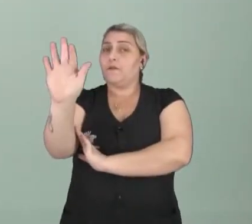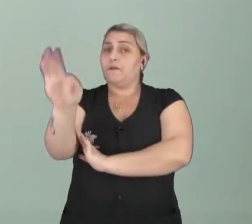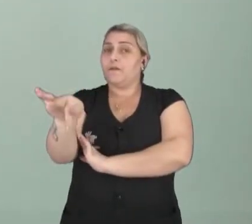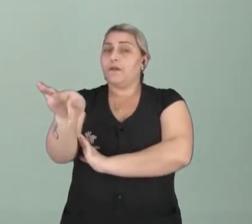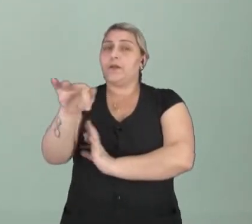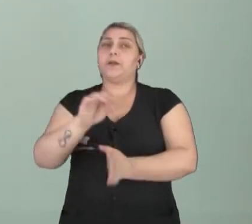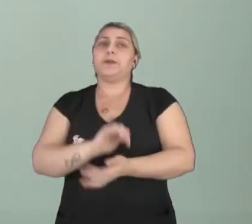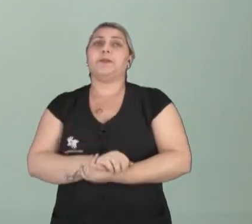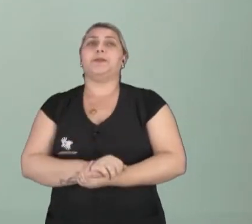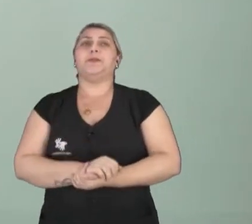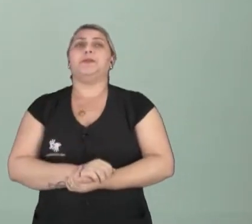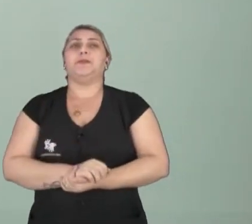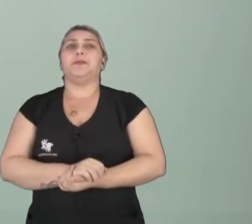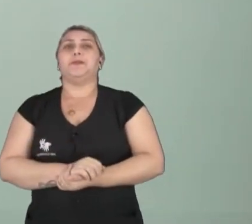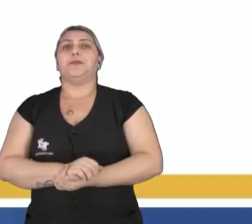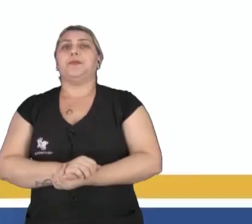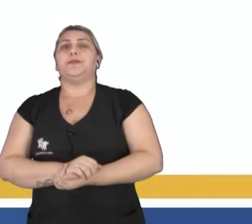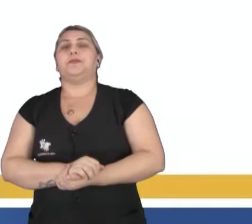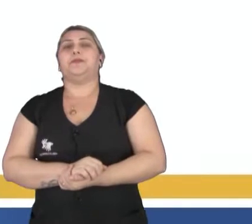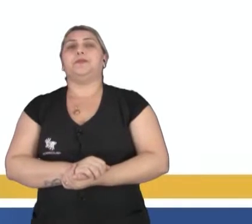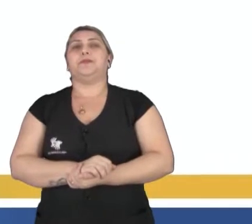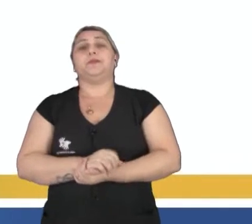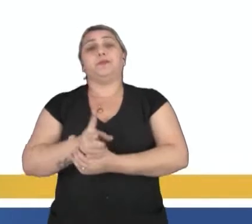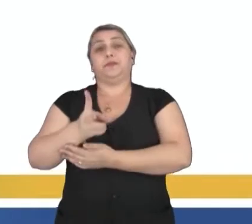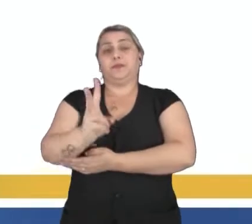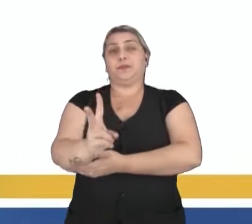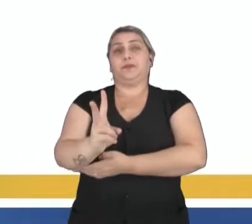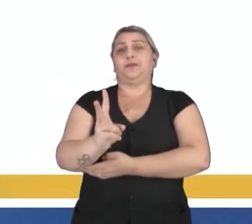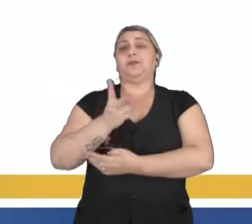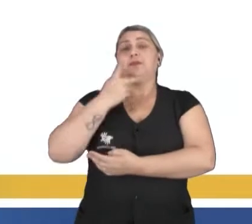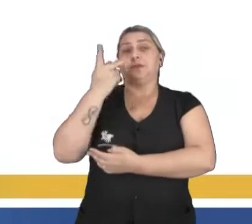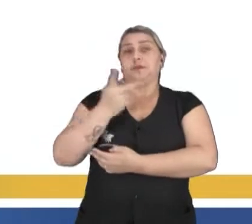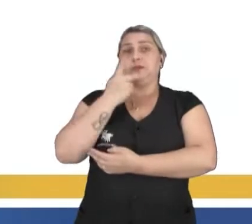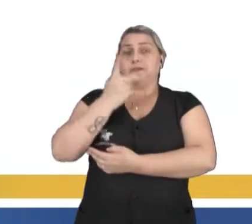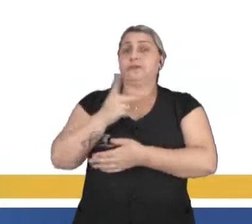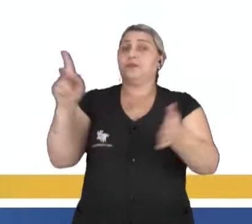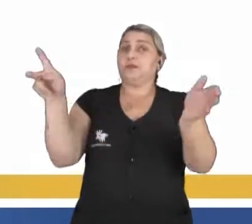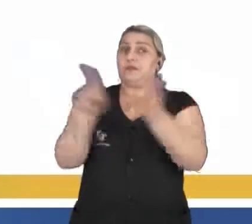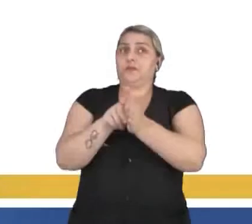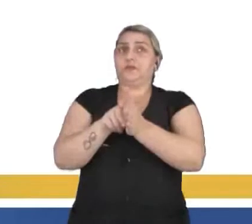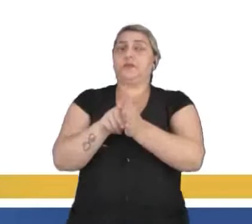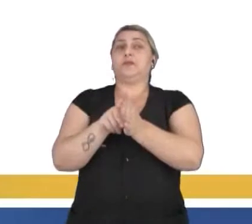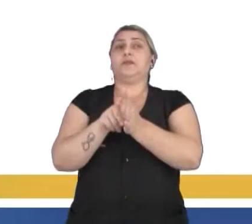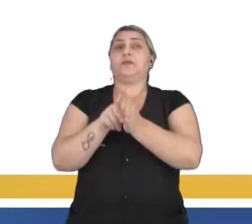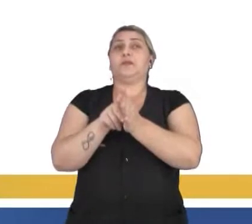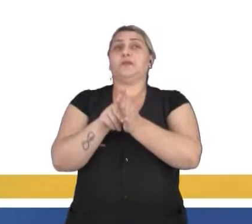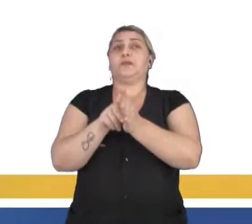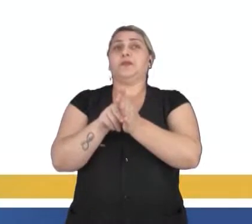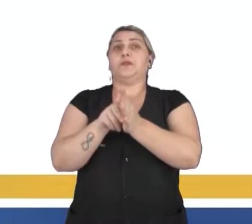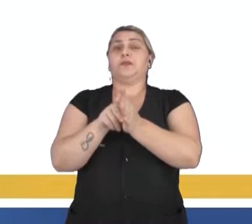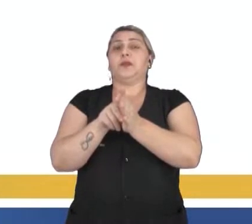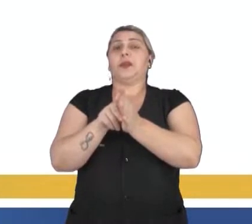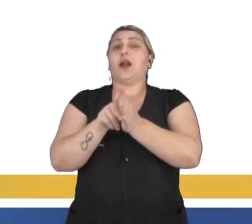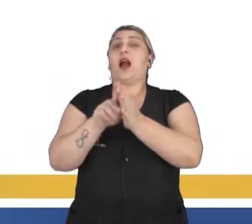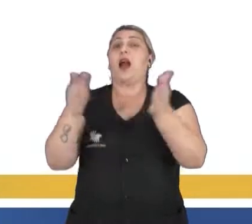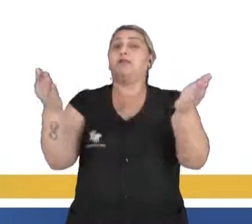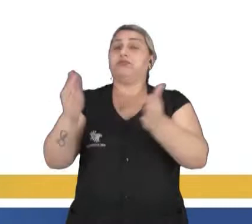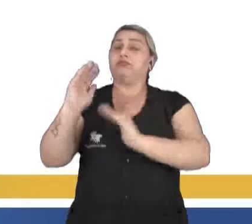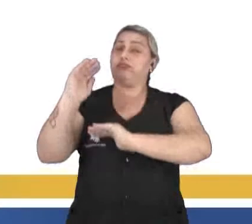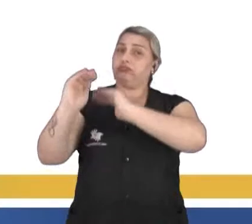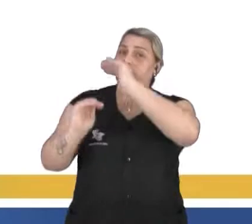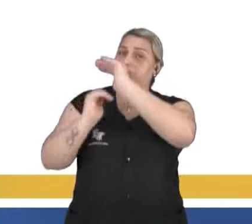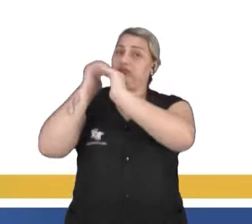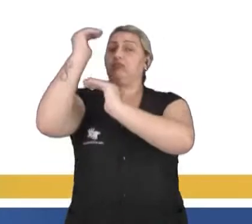lá. Então, continuando, nós vamos falar especificamente das orações desenvolvidas aqui ao